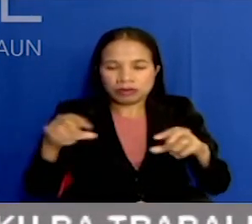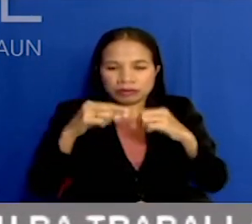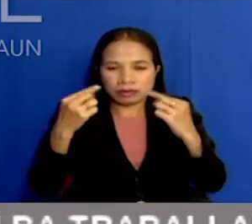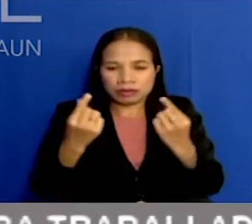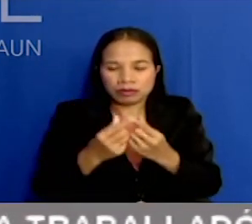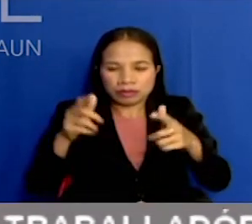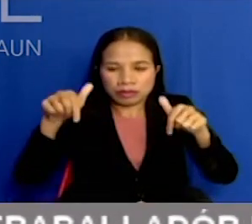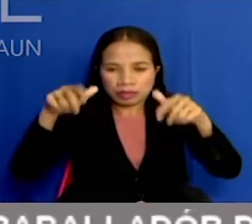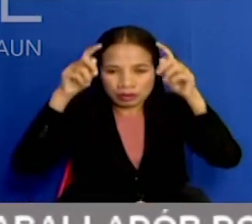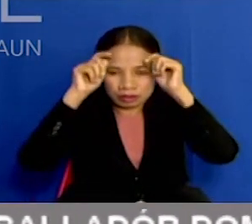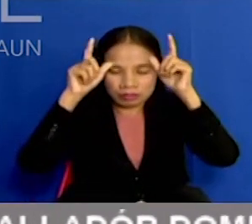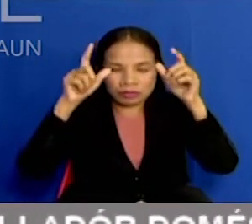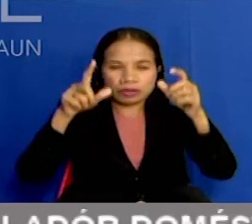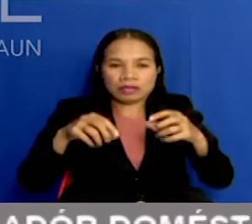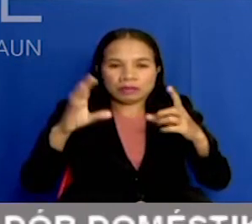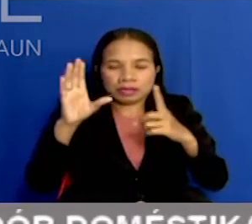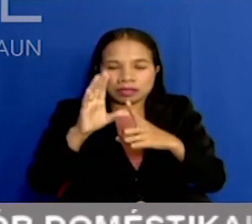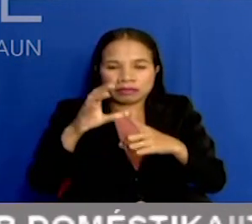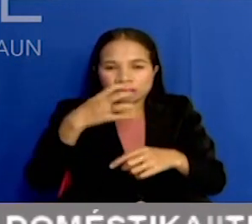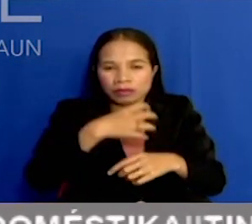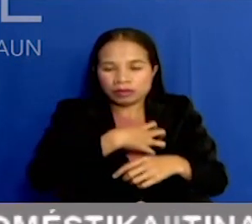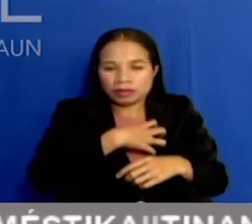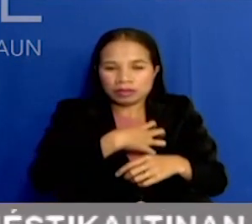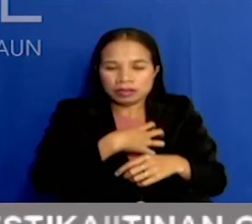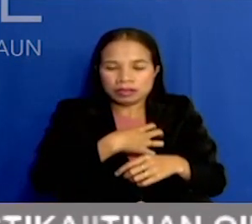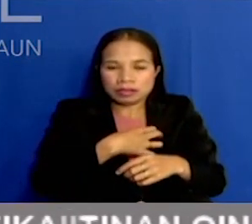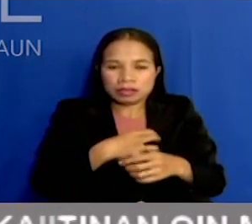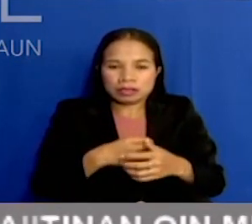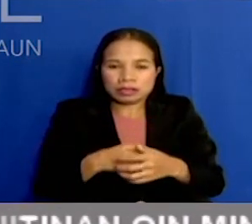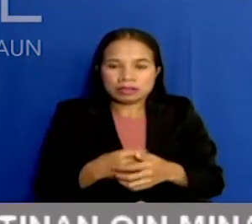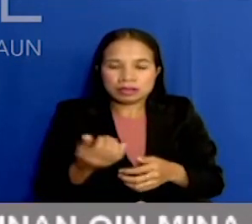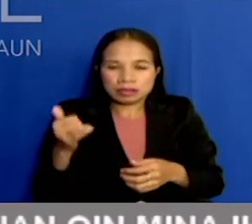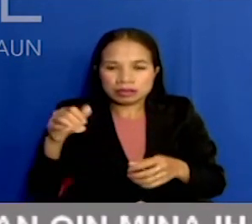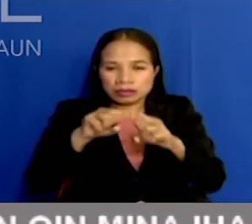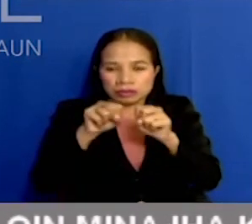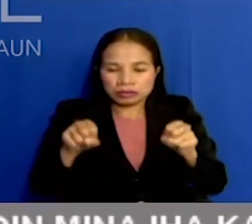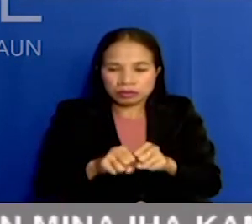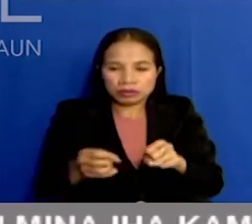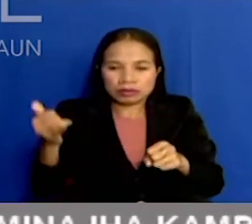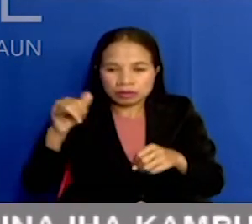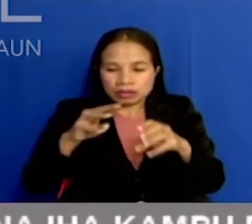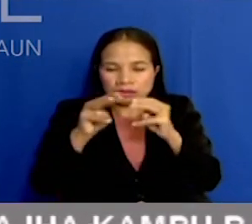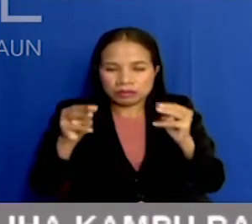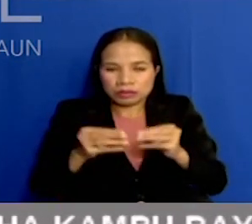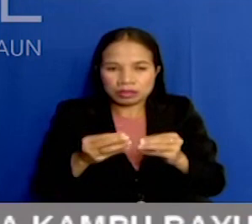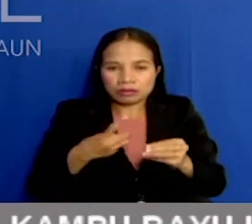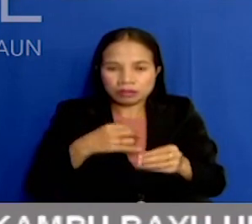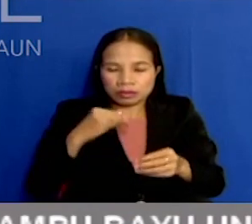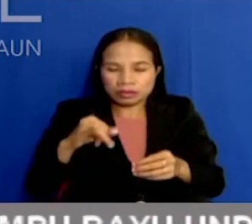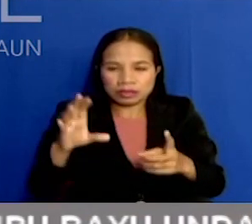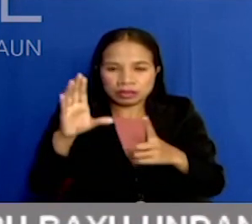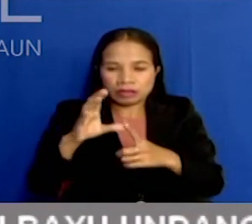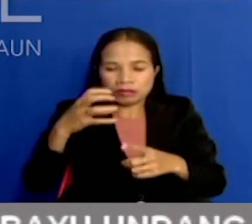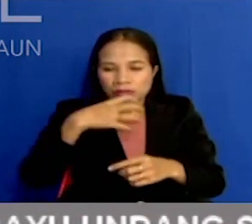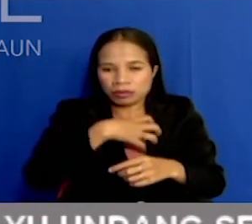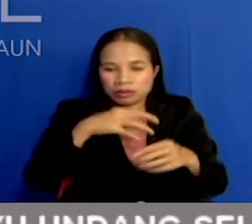e a Timor-Leste, ba comandante esquadra, no oficiais polícia Sucucira e a município de Lê. Comandante